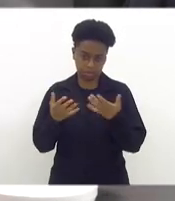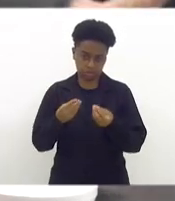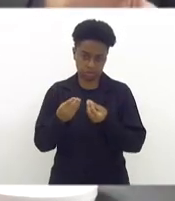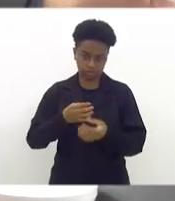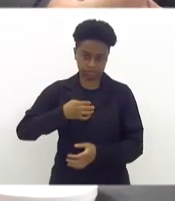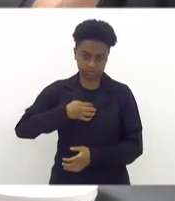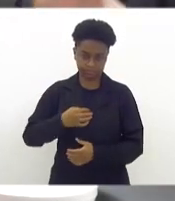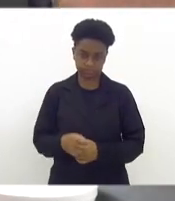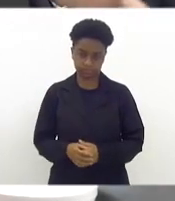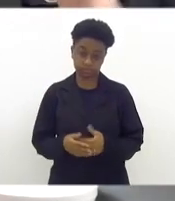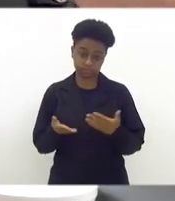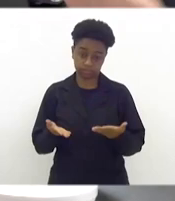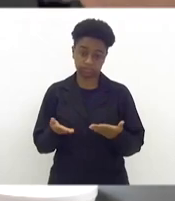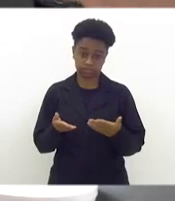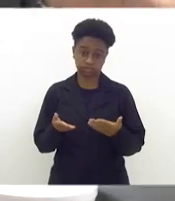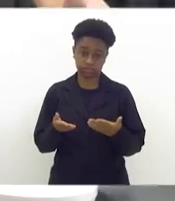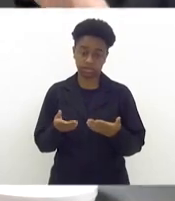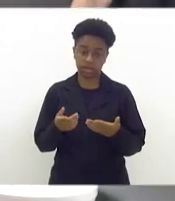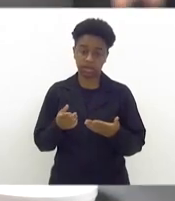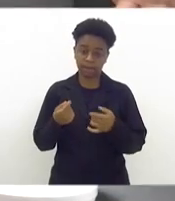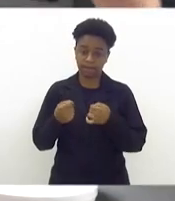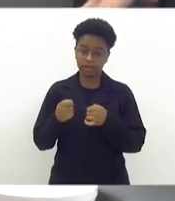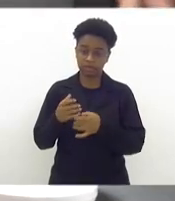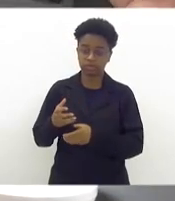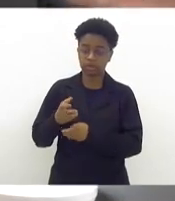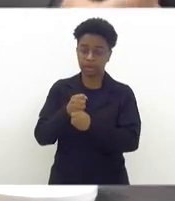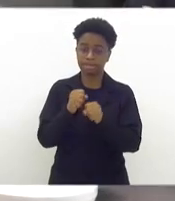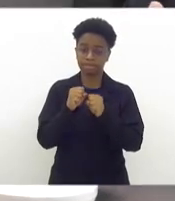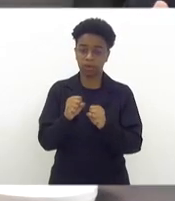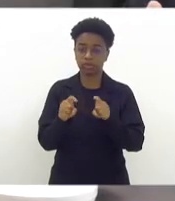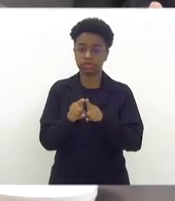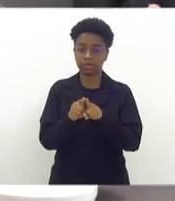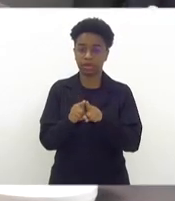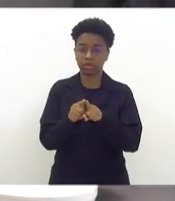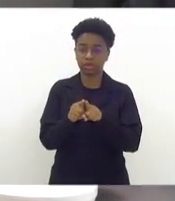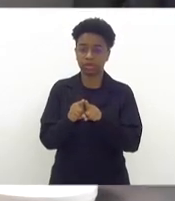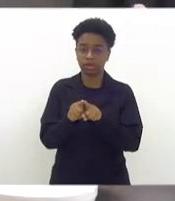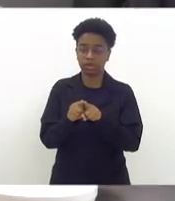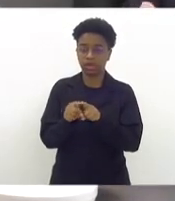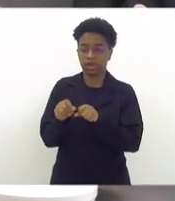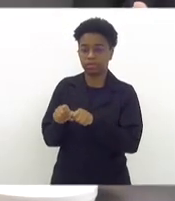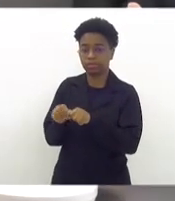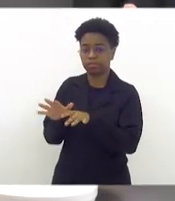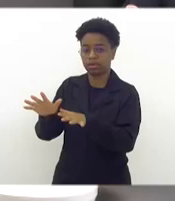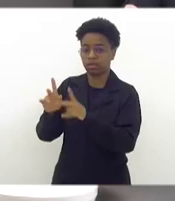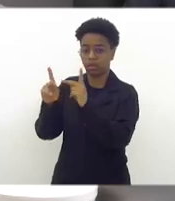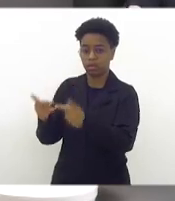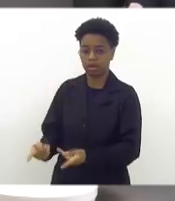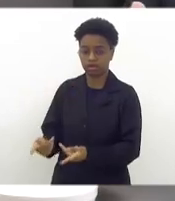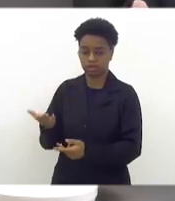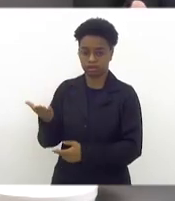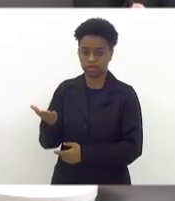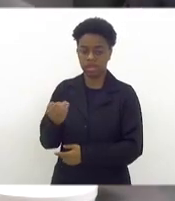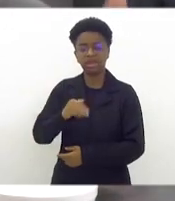Isso, se tem contágio, etc., pode ter contagiado também o ser humano. Quem decide se o cão morreu